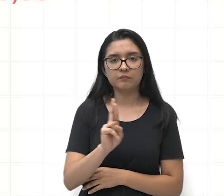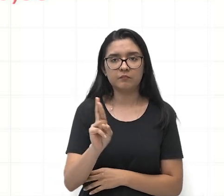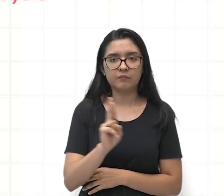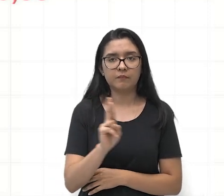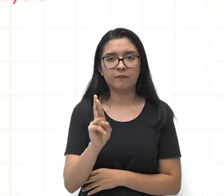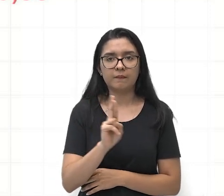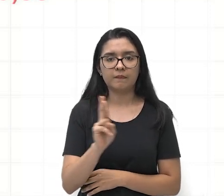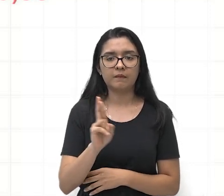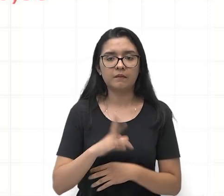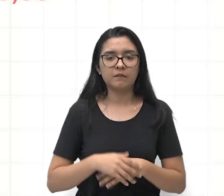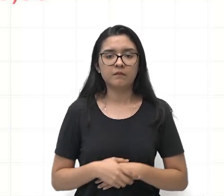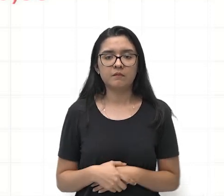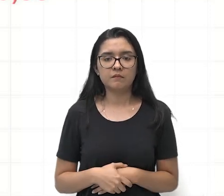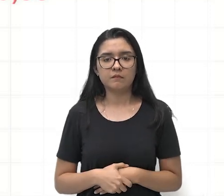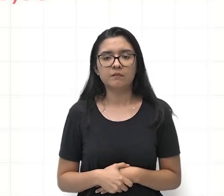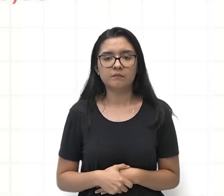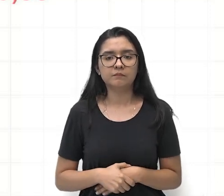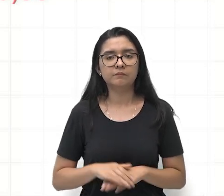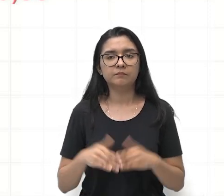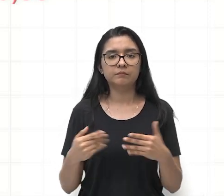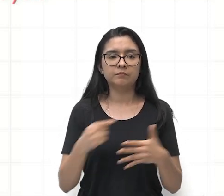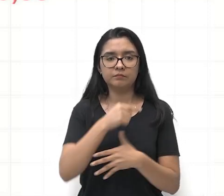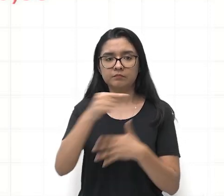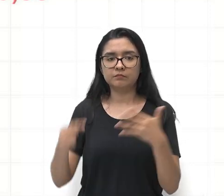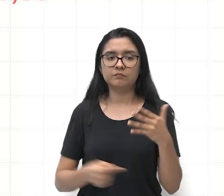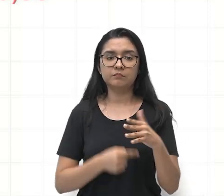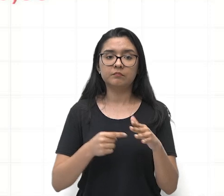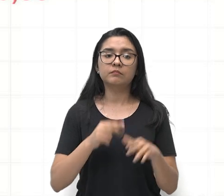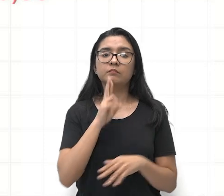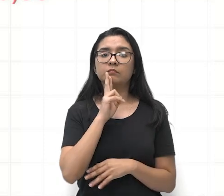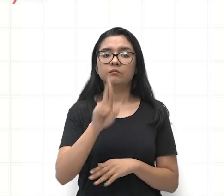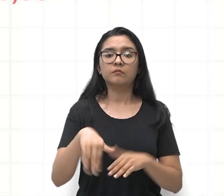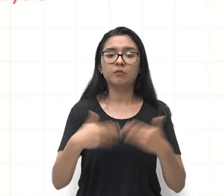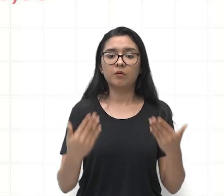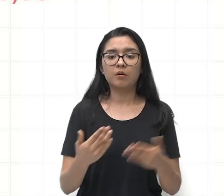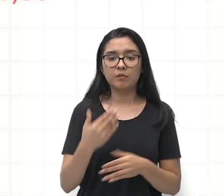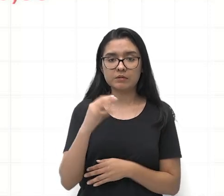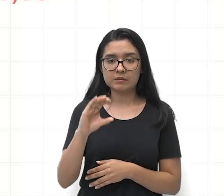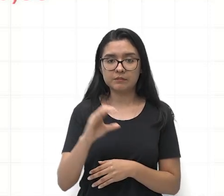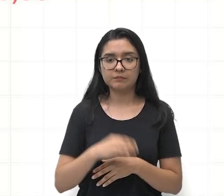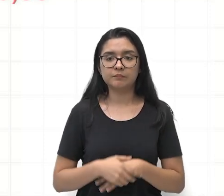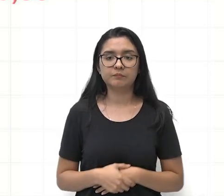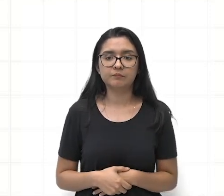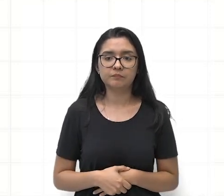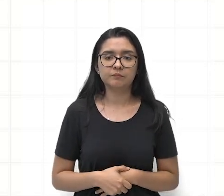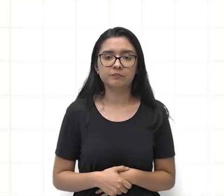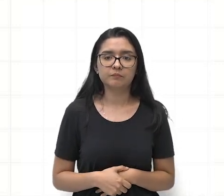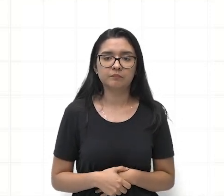4.675. Não é que corrobora lá a nossa alternativa C. Beleza? Olha só.